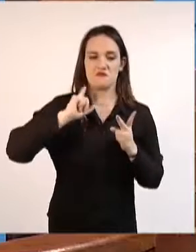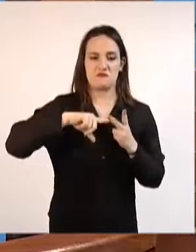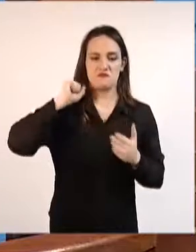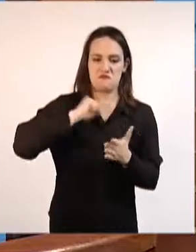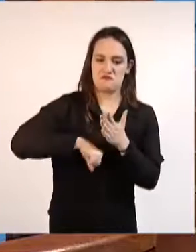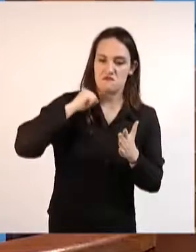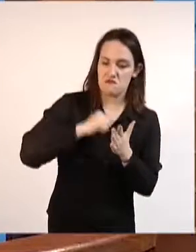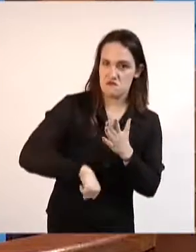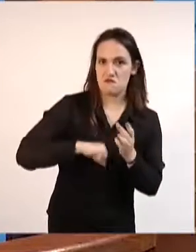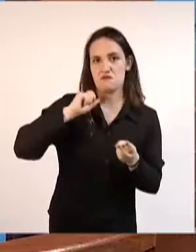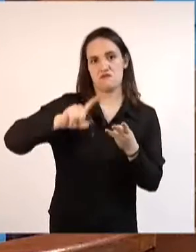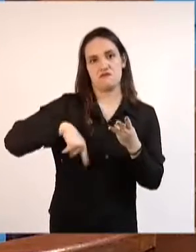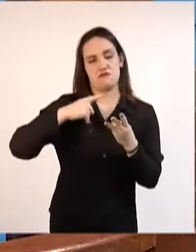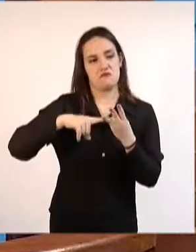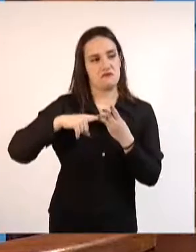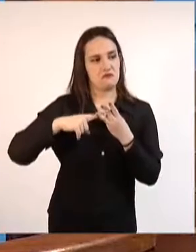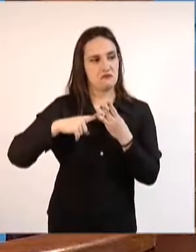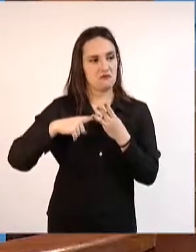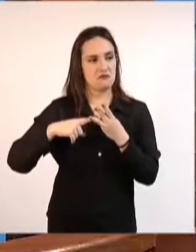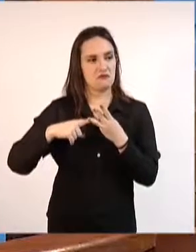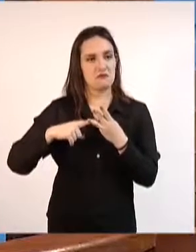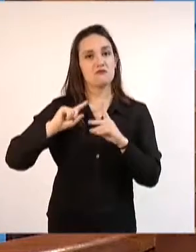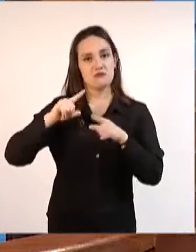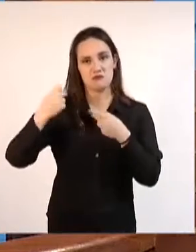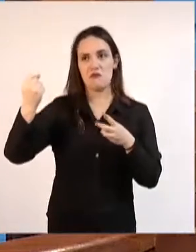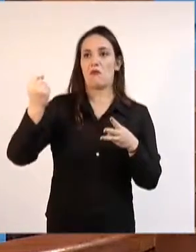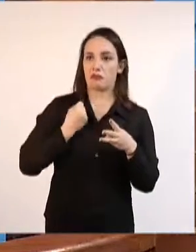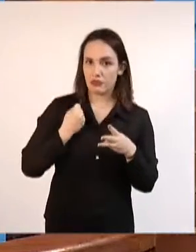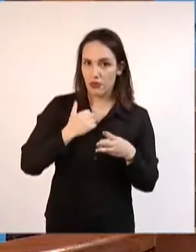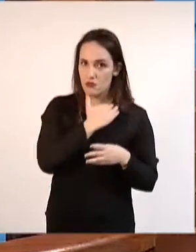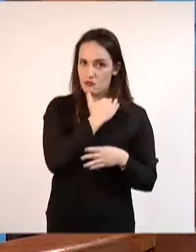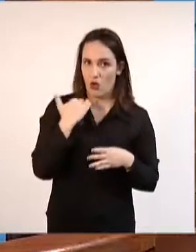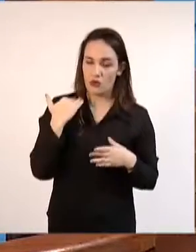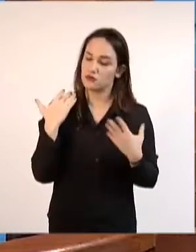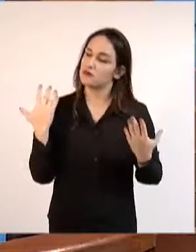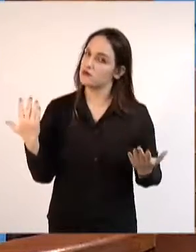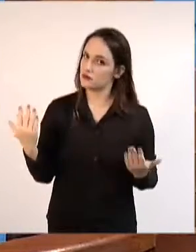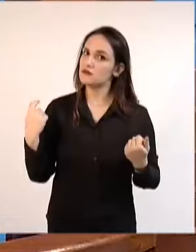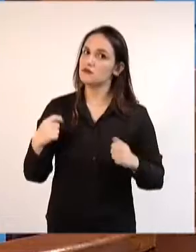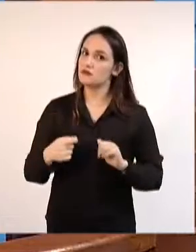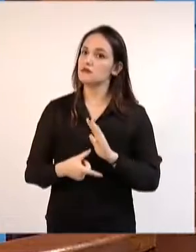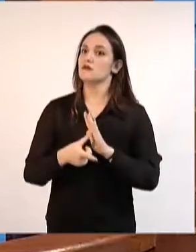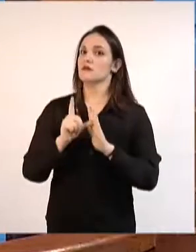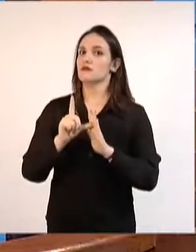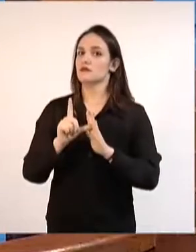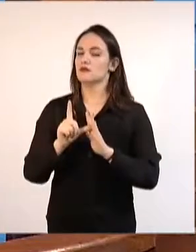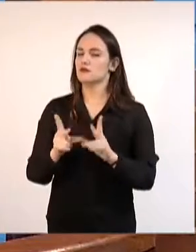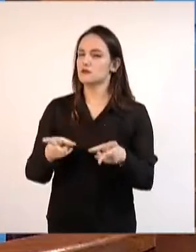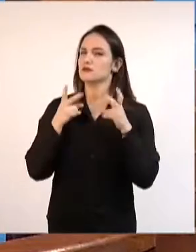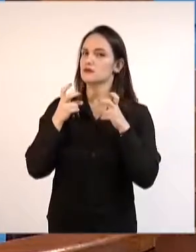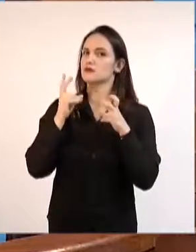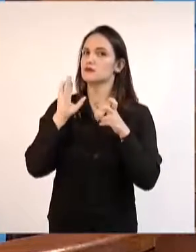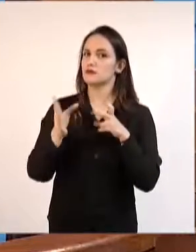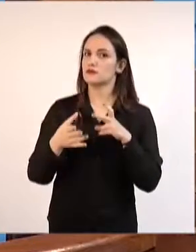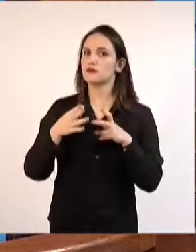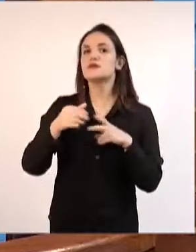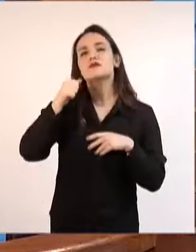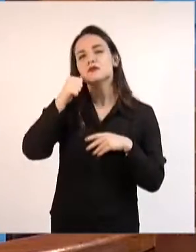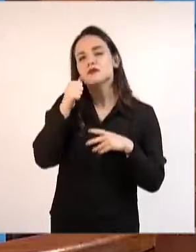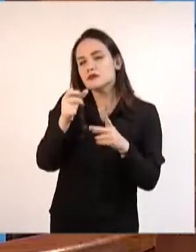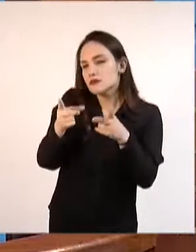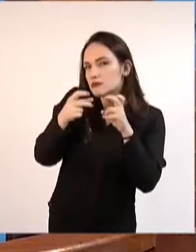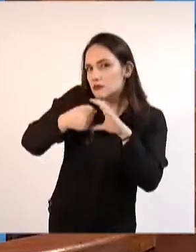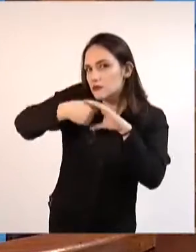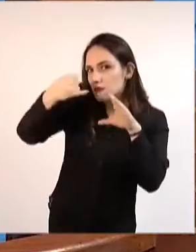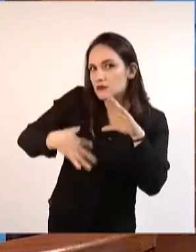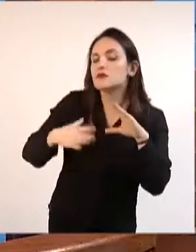uma agressão física e até um feminicídio. Então, esses primeiros sinais têm que ser vistos pelas mulheres e têm